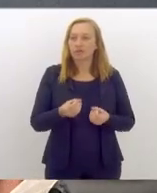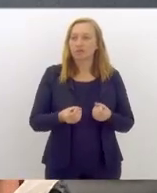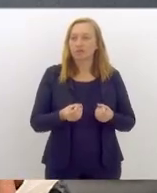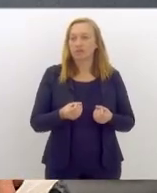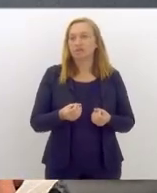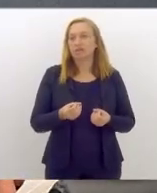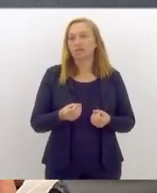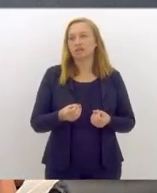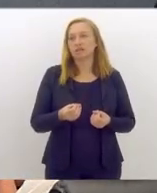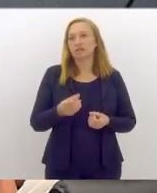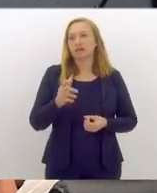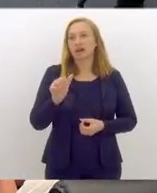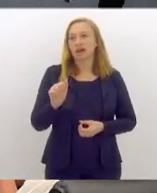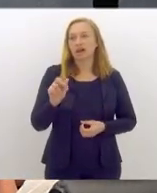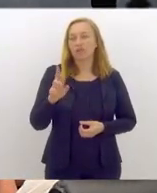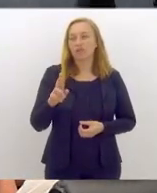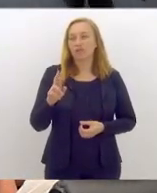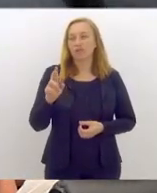afroreg